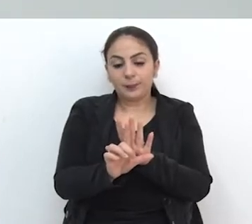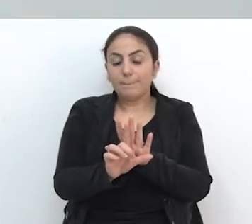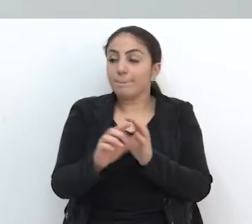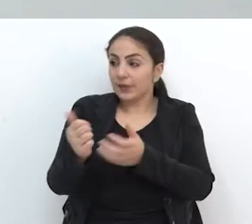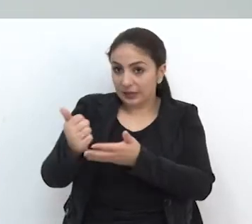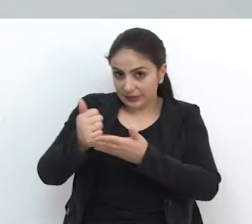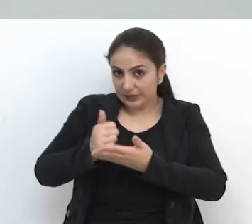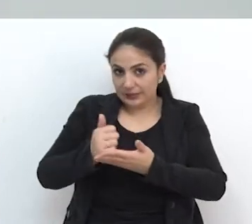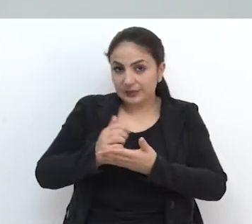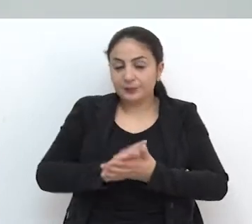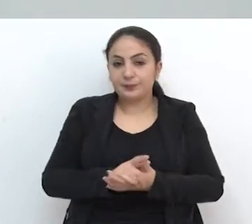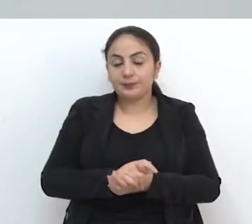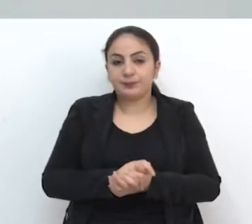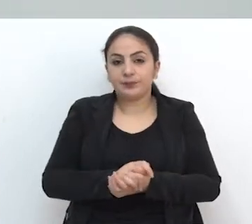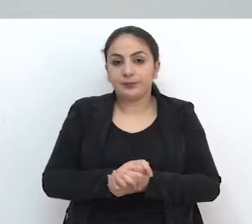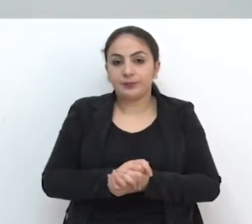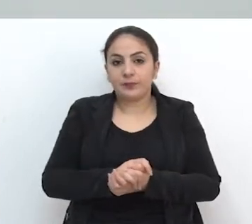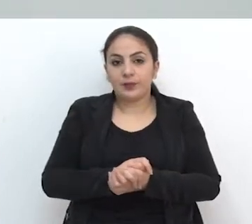que a lei traz,